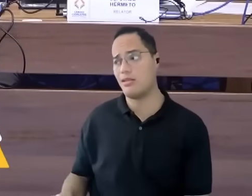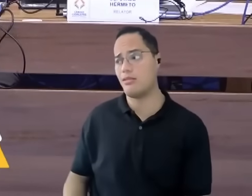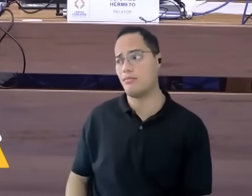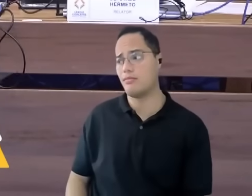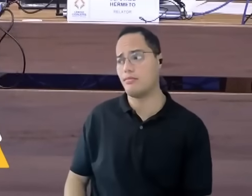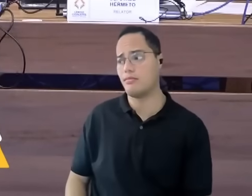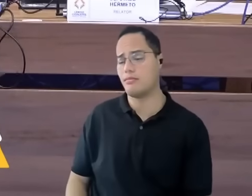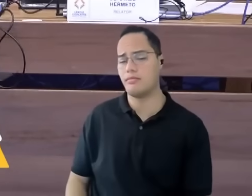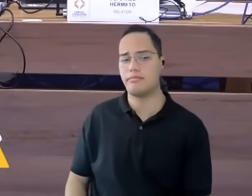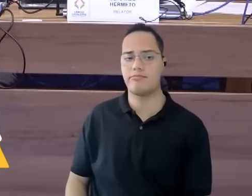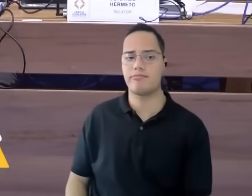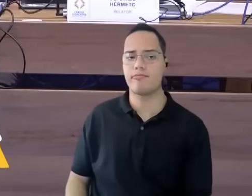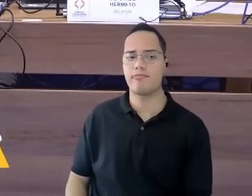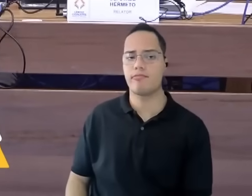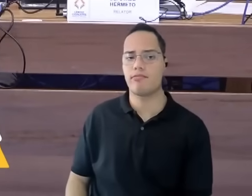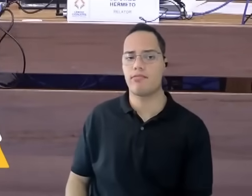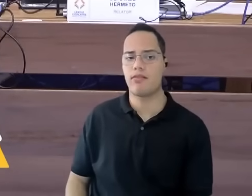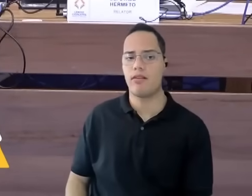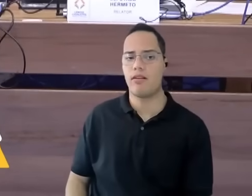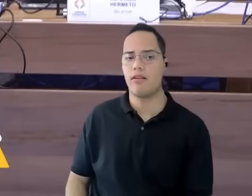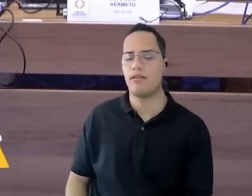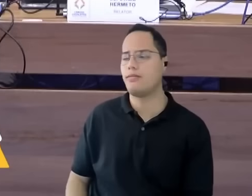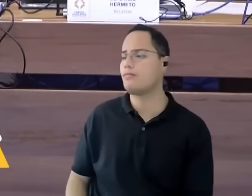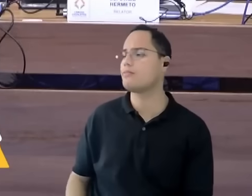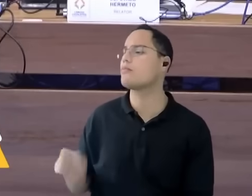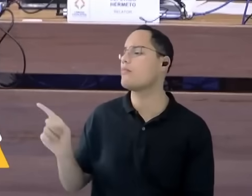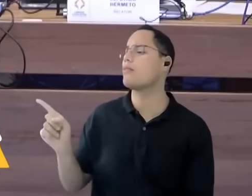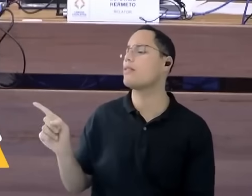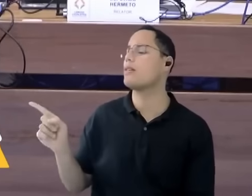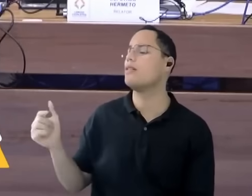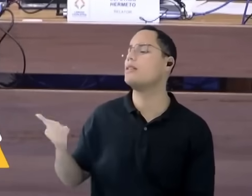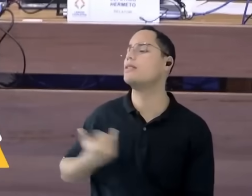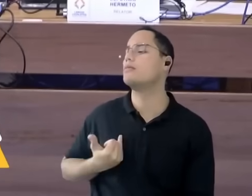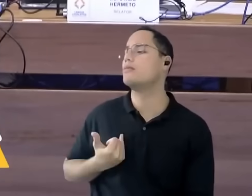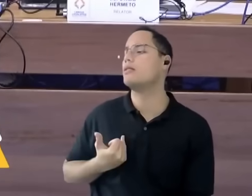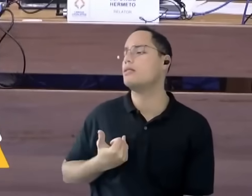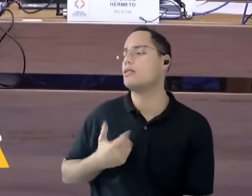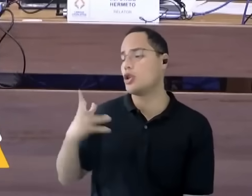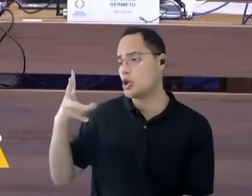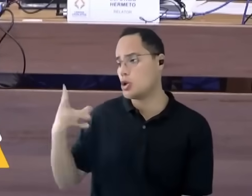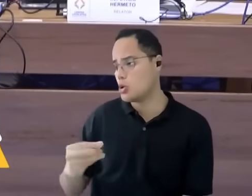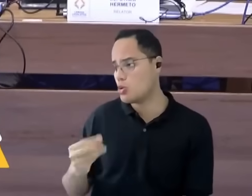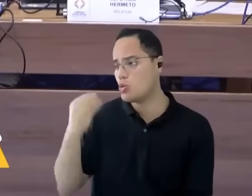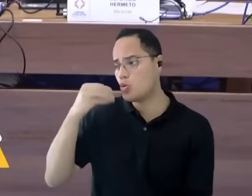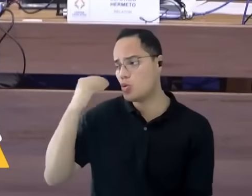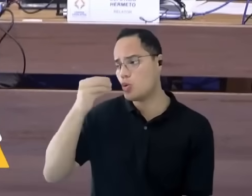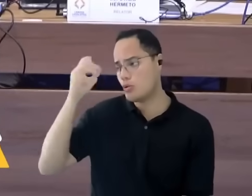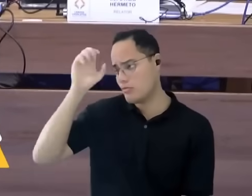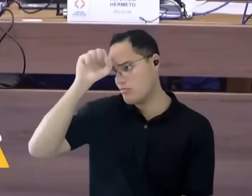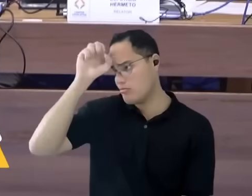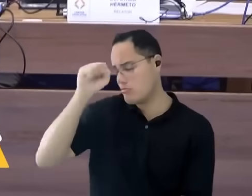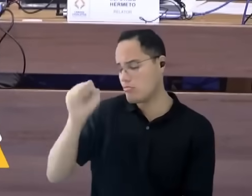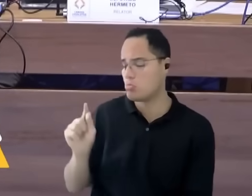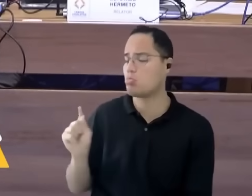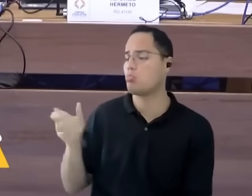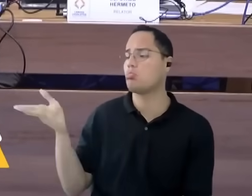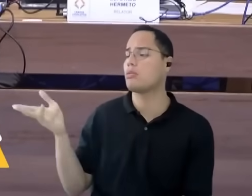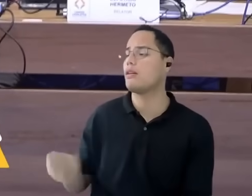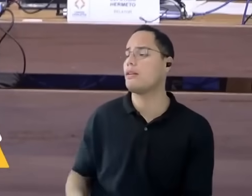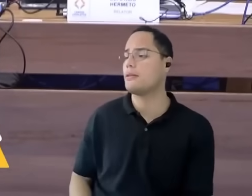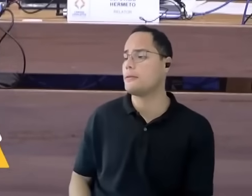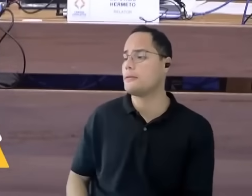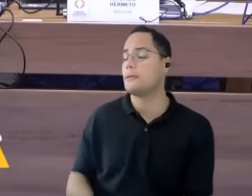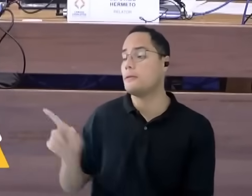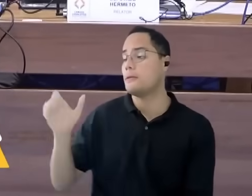e aprendizado General só me disse informalmente que tudo tem um aprendizado seria hoje eu acho que isso tudo que aconteceu